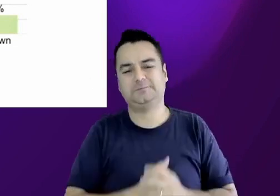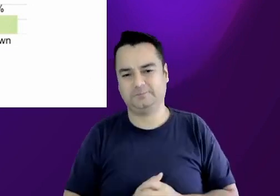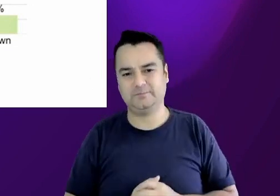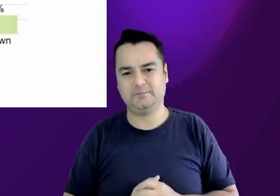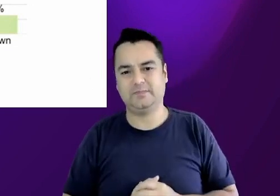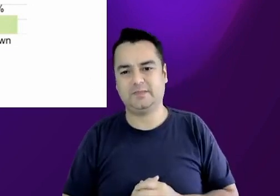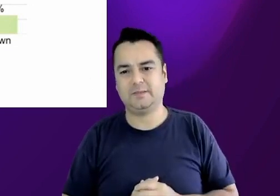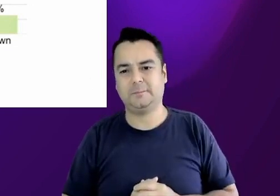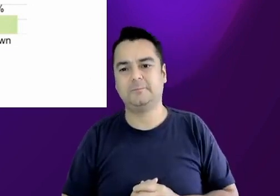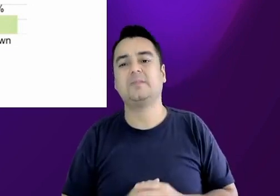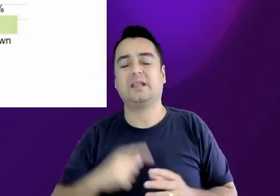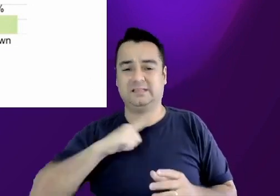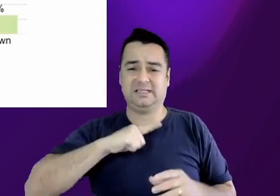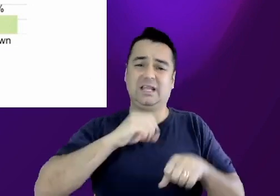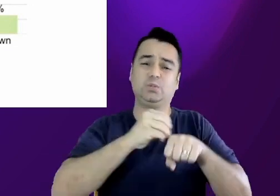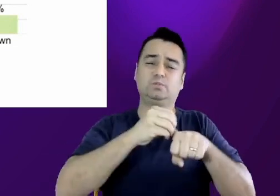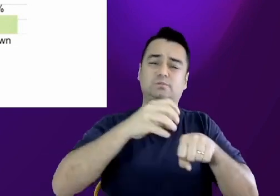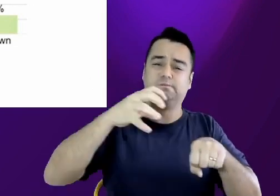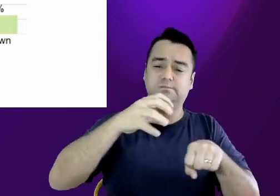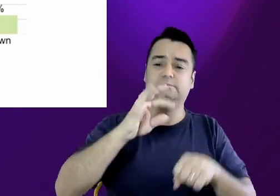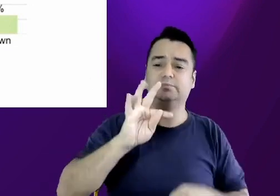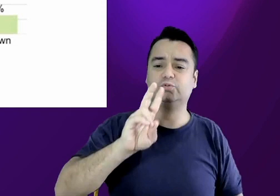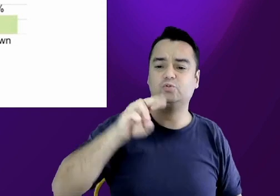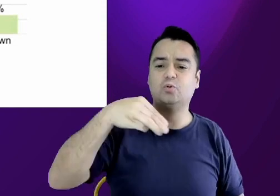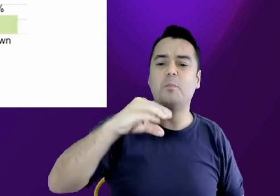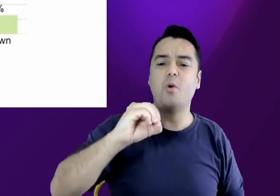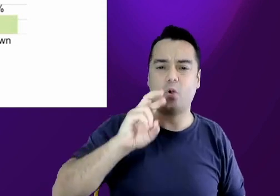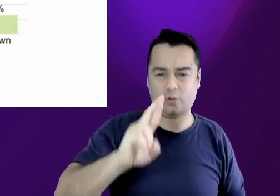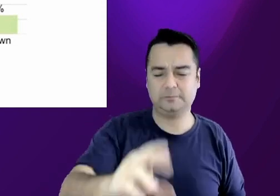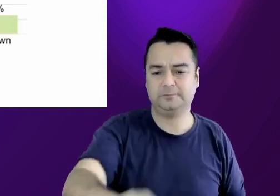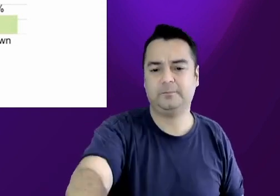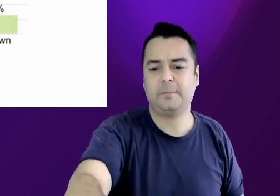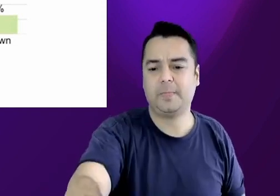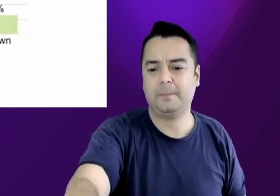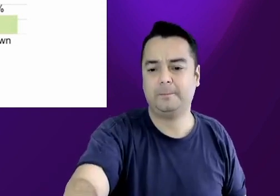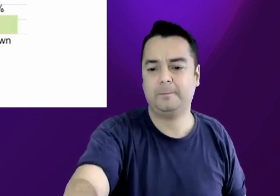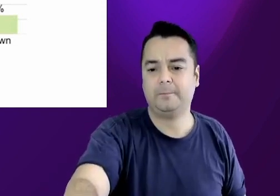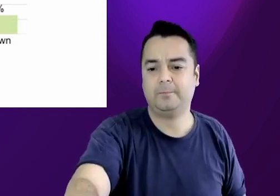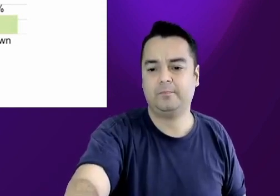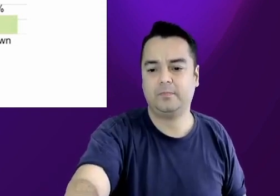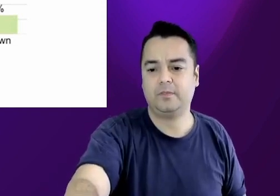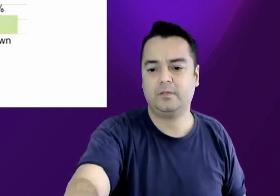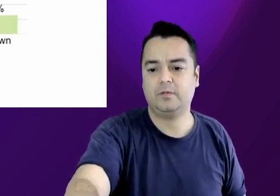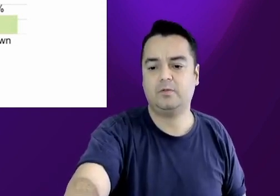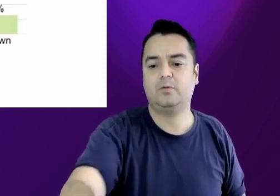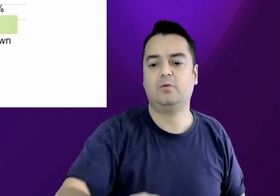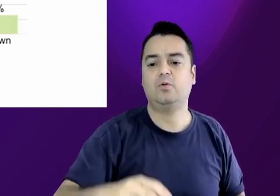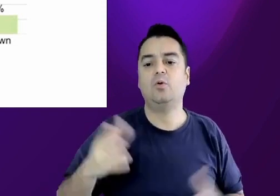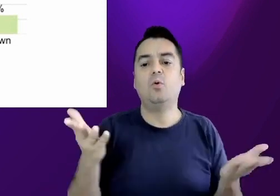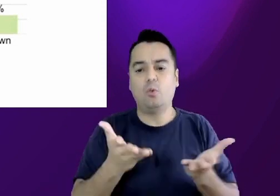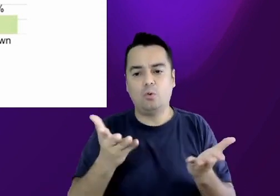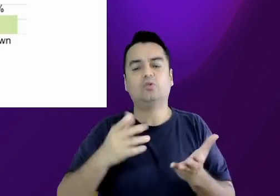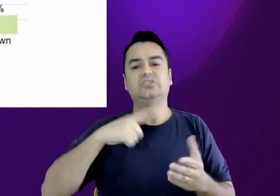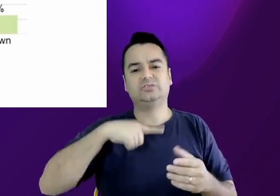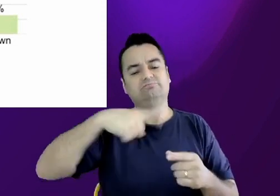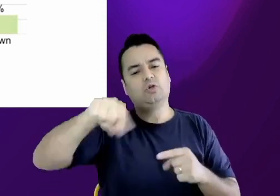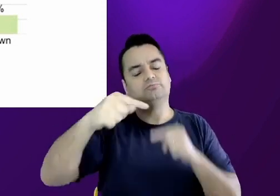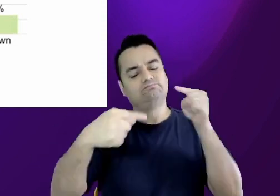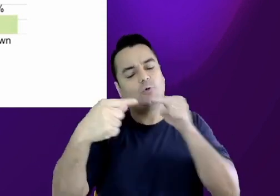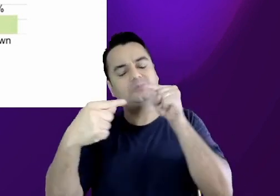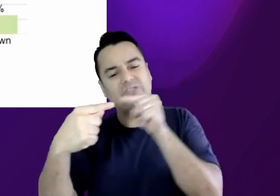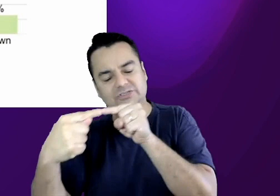de tumores de junção esôfago-gástrica, que hoje são o nosso objetivo aqui, né?